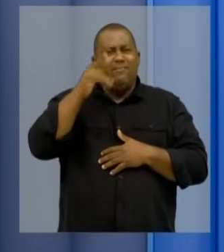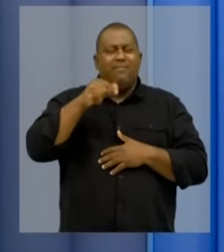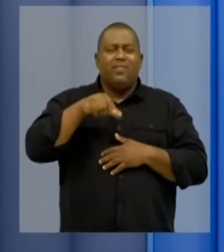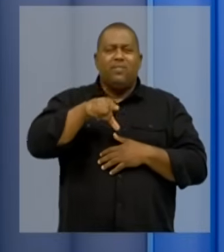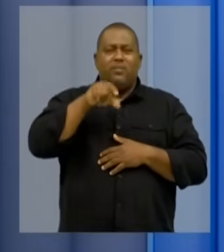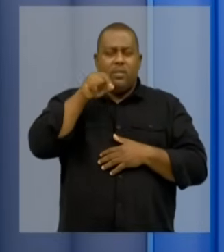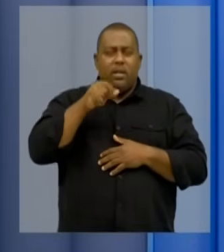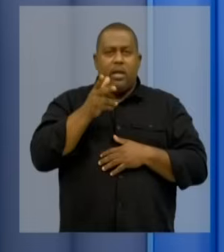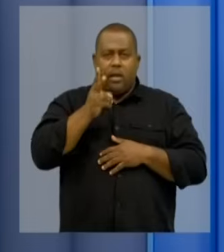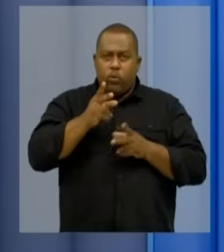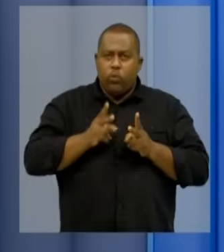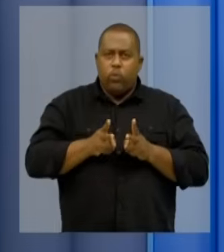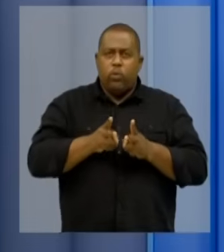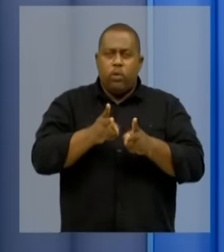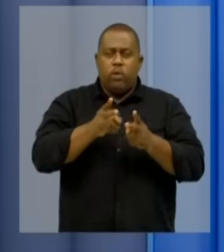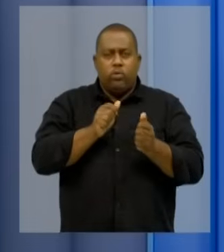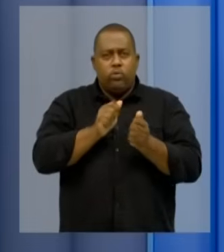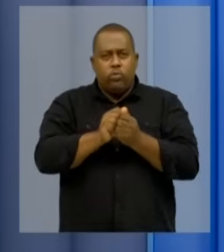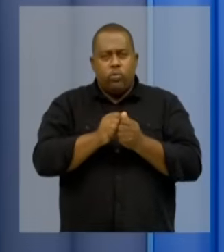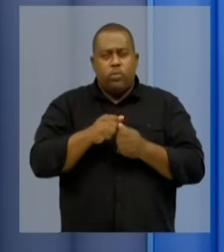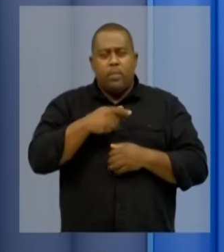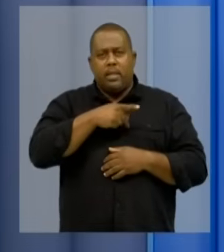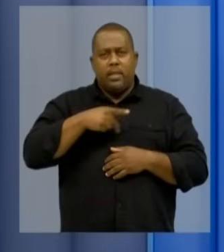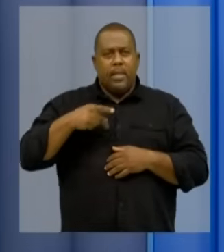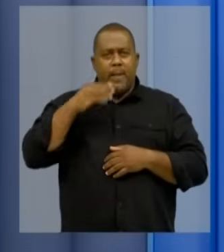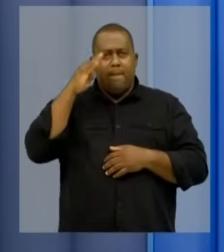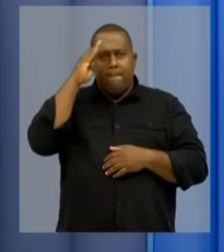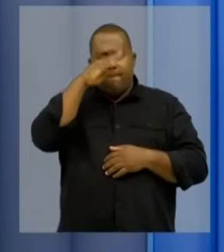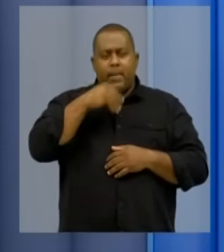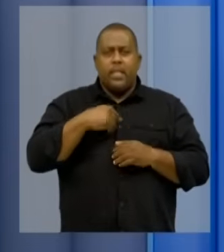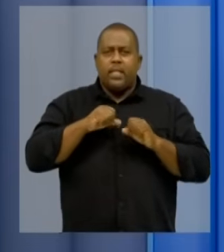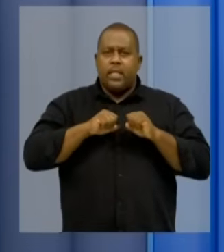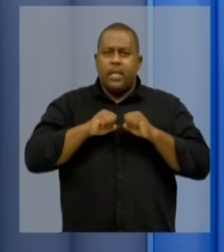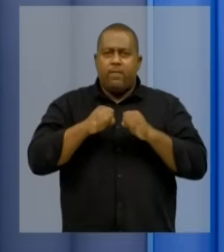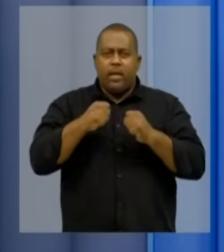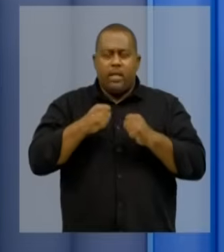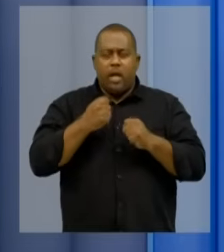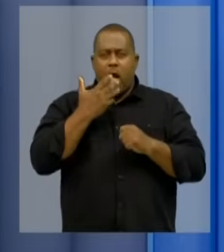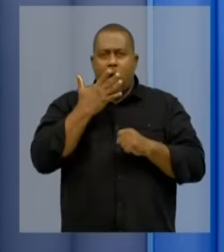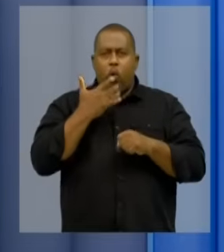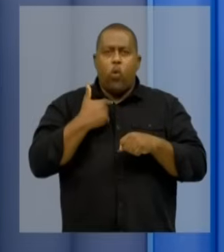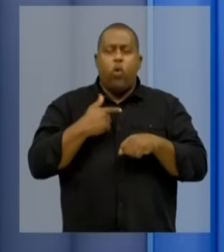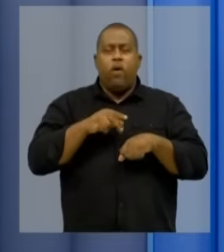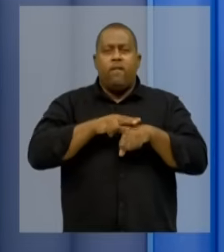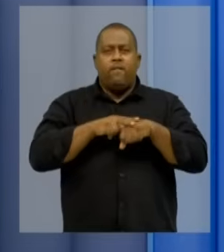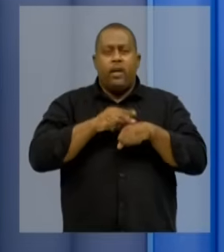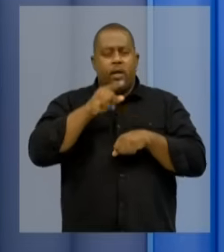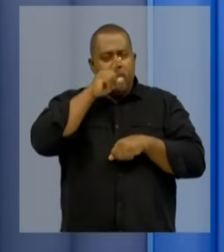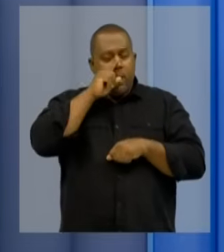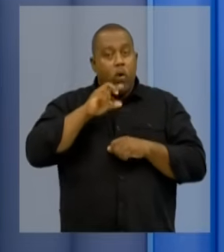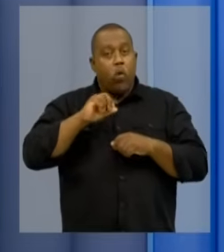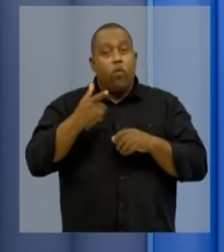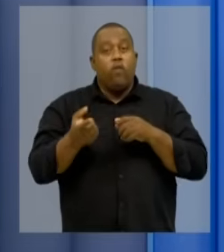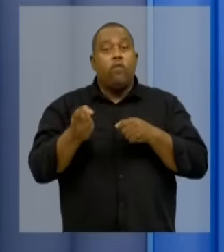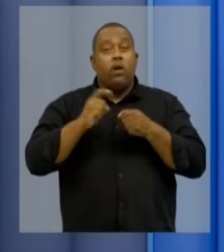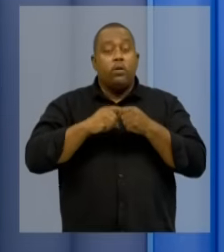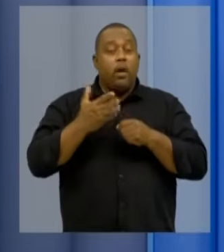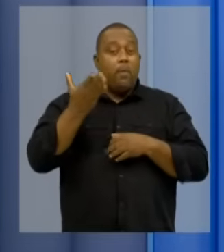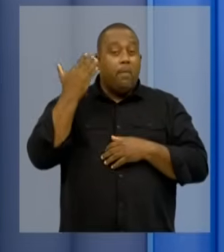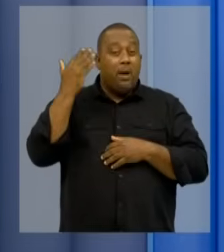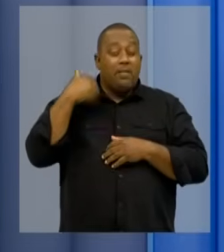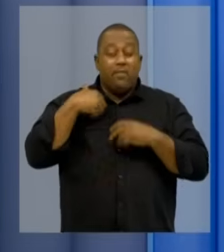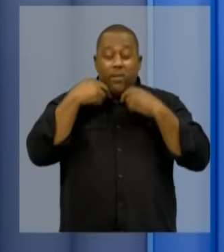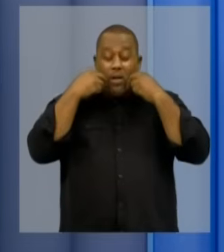queremos seguir adiante ao lado do presidente Bolsonaro, defendendo o nosso verde e amarelo, ou voltar para um passado que envergonhou e decepcionou milhões